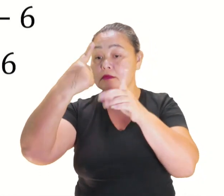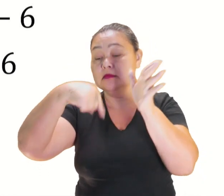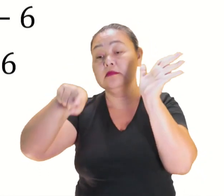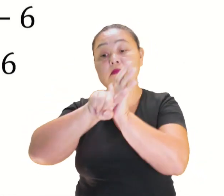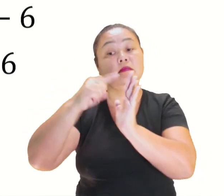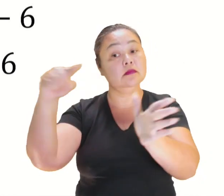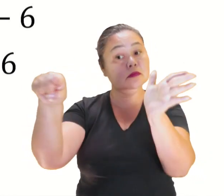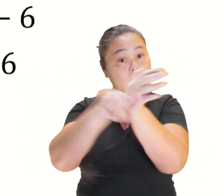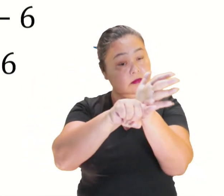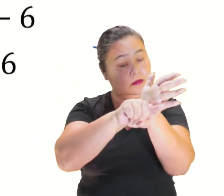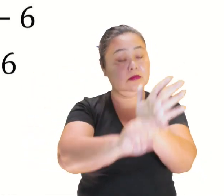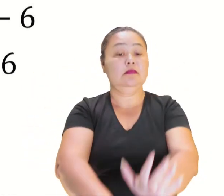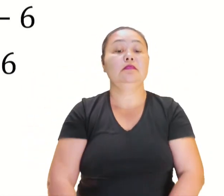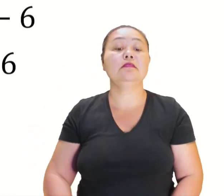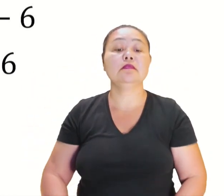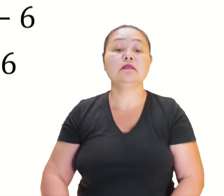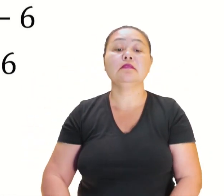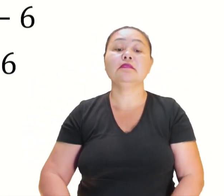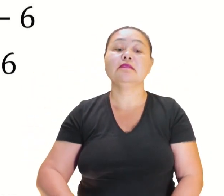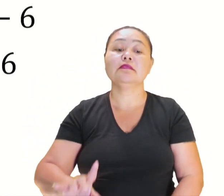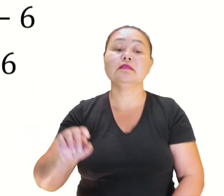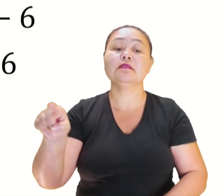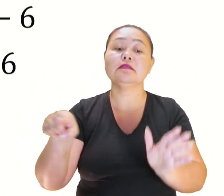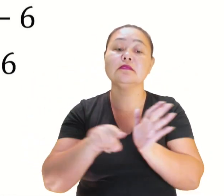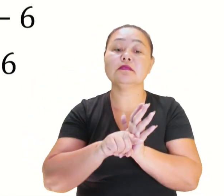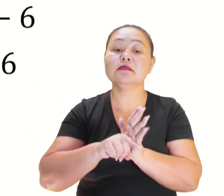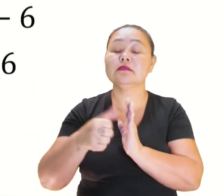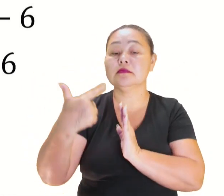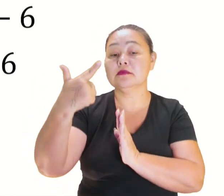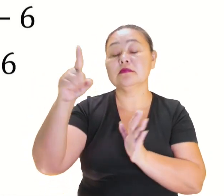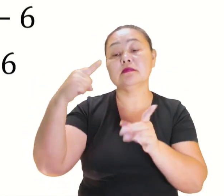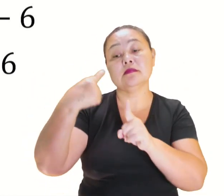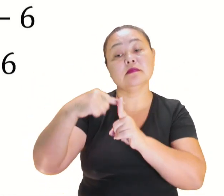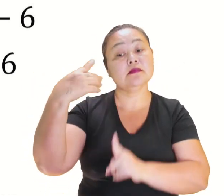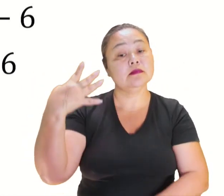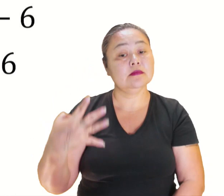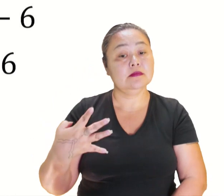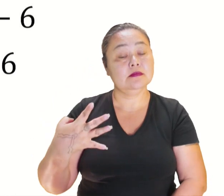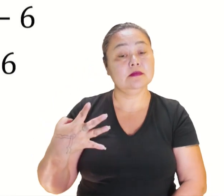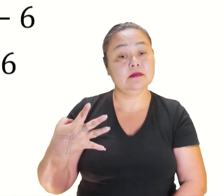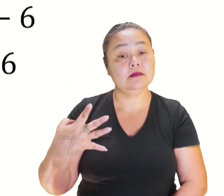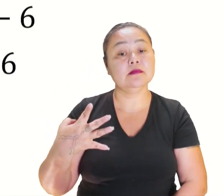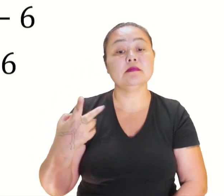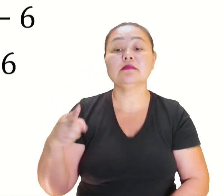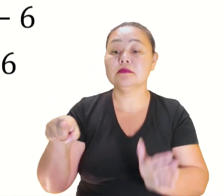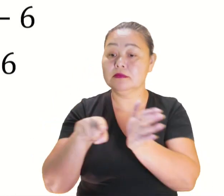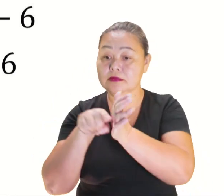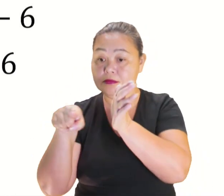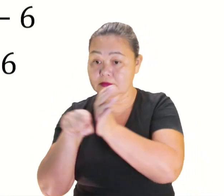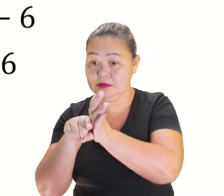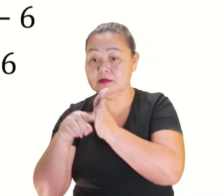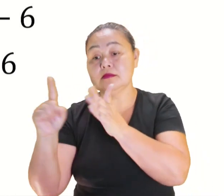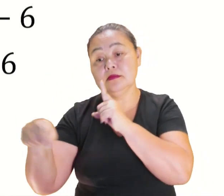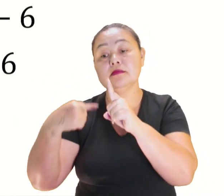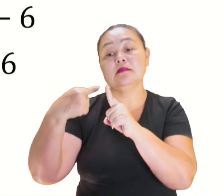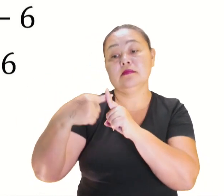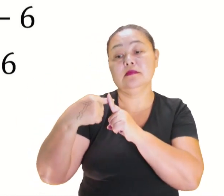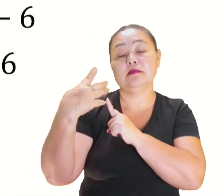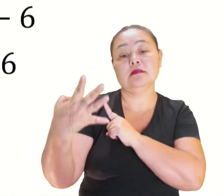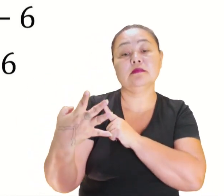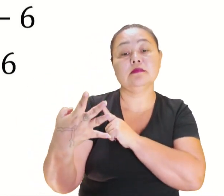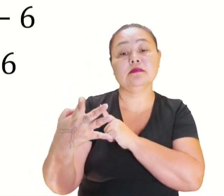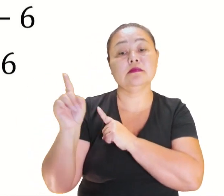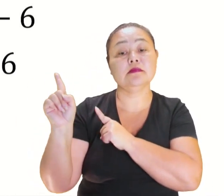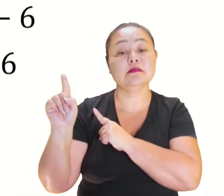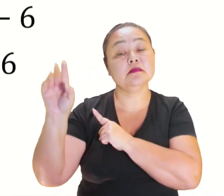com menos, menos. Menos 2 ao quadrado. Vai dar mais 4. Porque agora é menos com menos, né? Então vai dar 4 positivo.